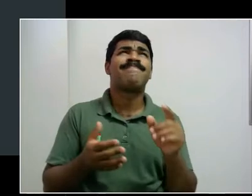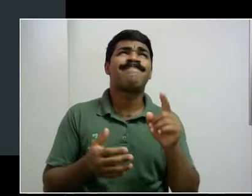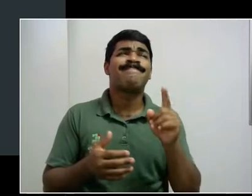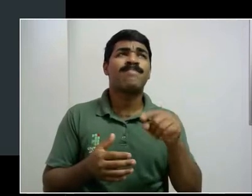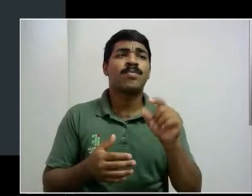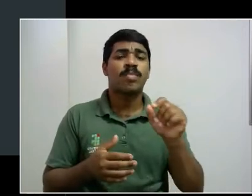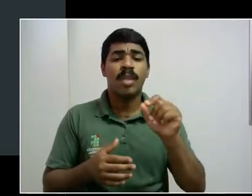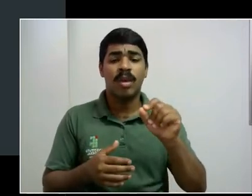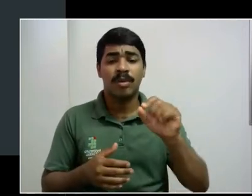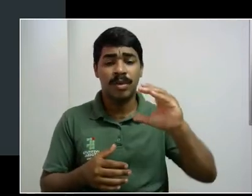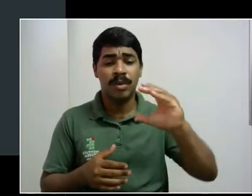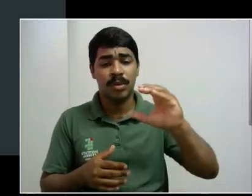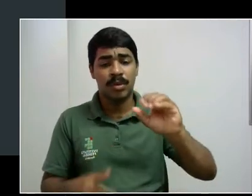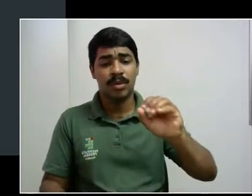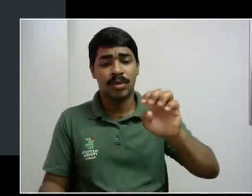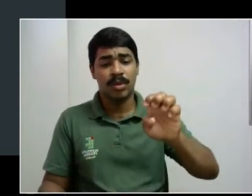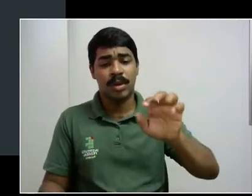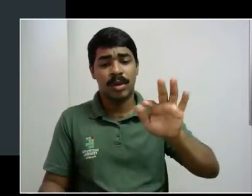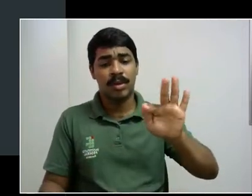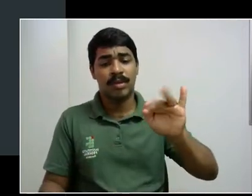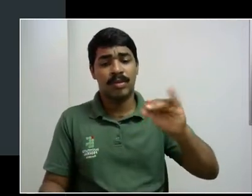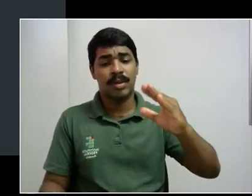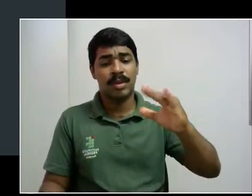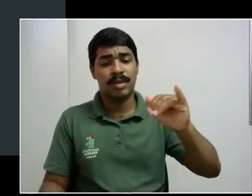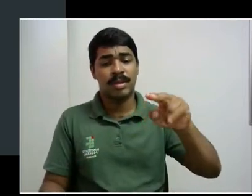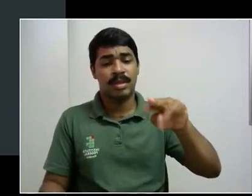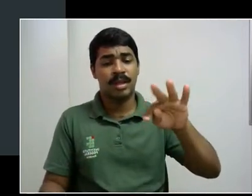O coeficiente angular da reta é aquele que está acompanhando o x.